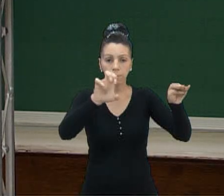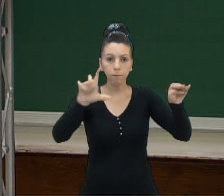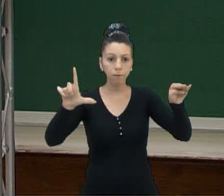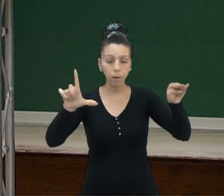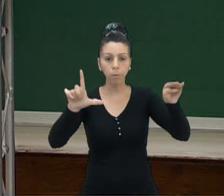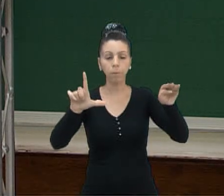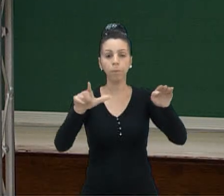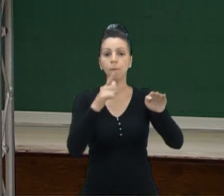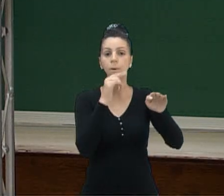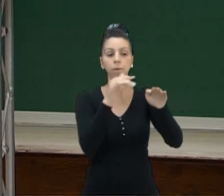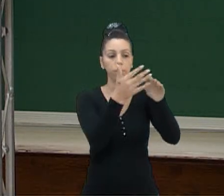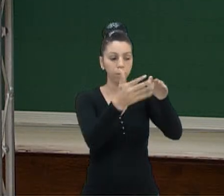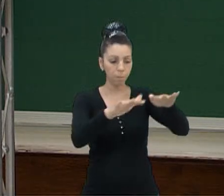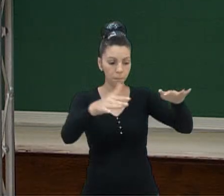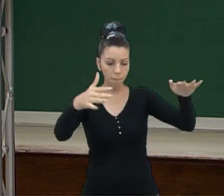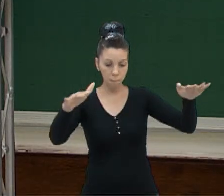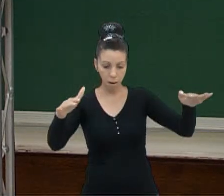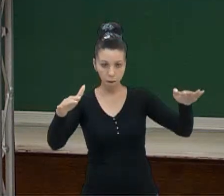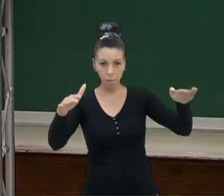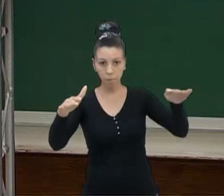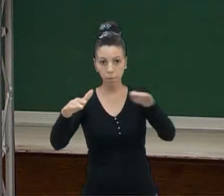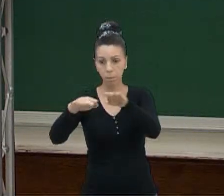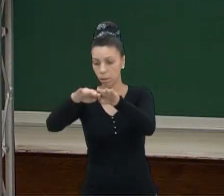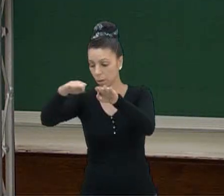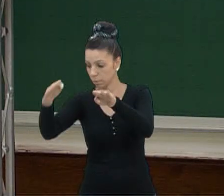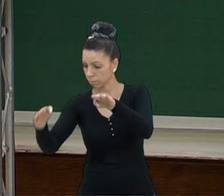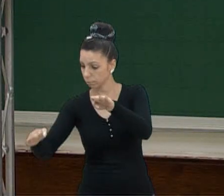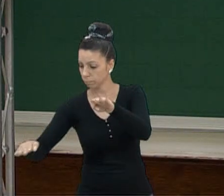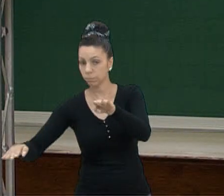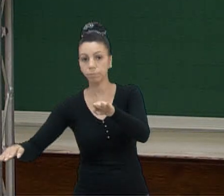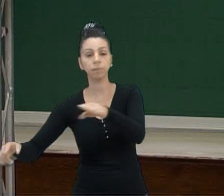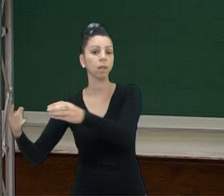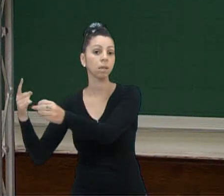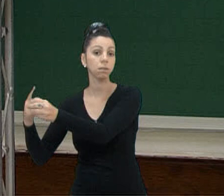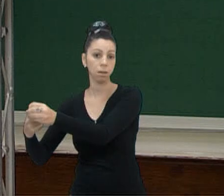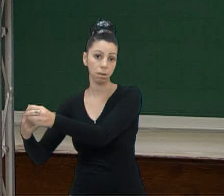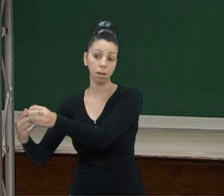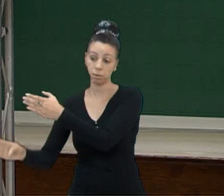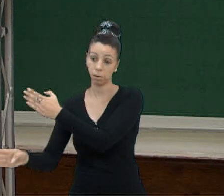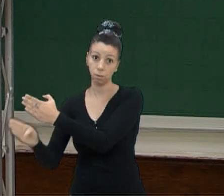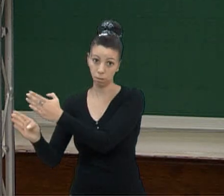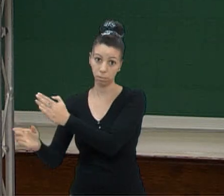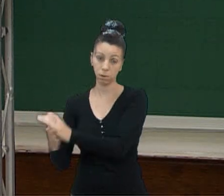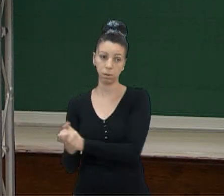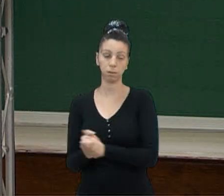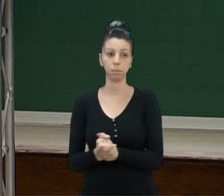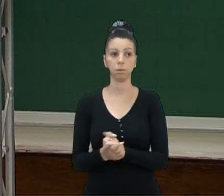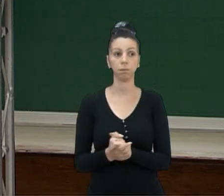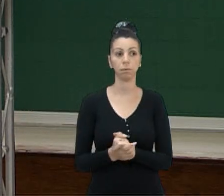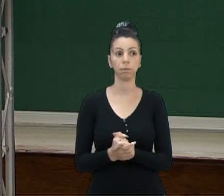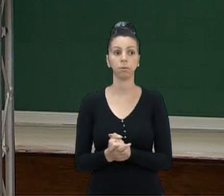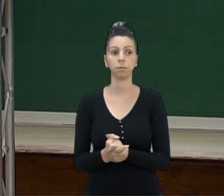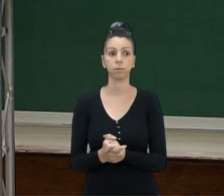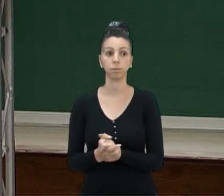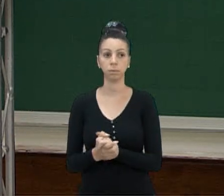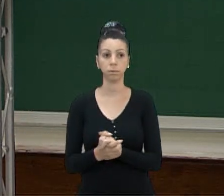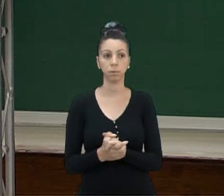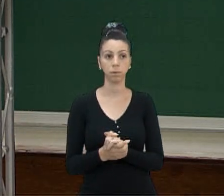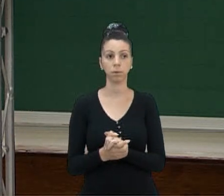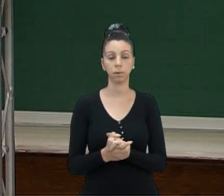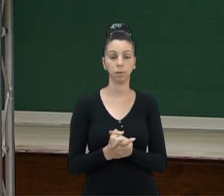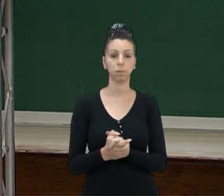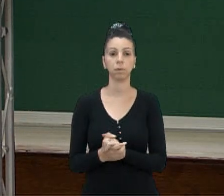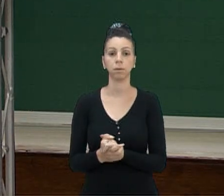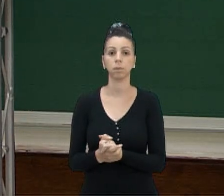diques para impedir que o mar avance na direção do continente, né? A mais conhecida ali, então, dos Países Baixos, famosa por